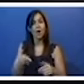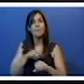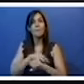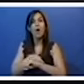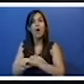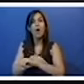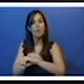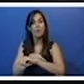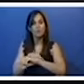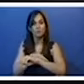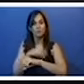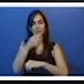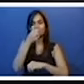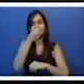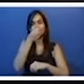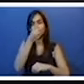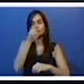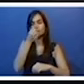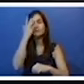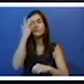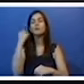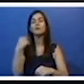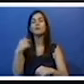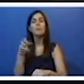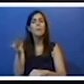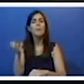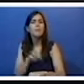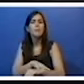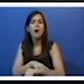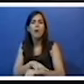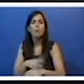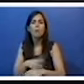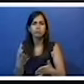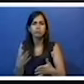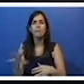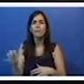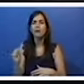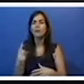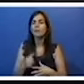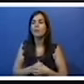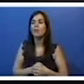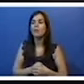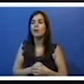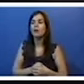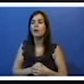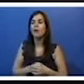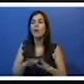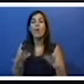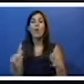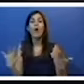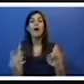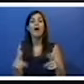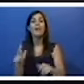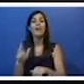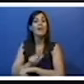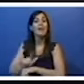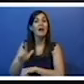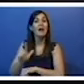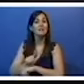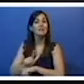que a gente vai comparar com o resto das outras Barras quantas Barras lilás